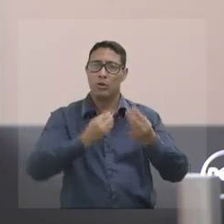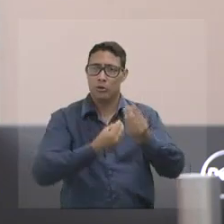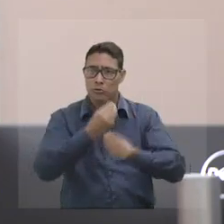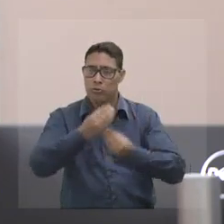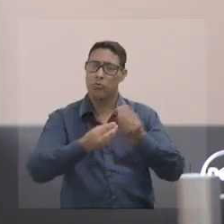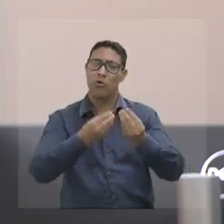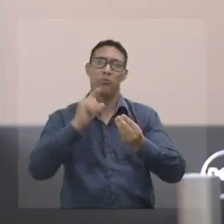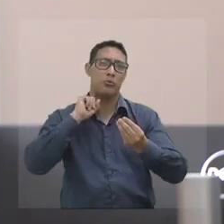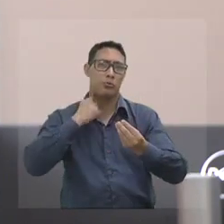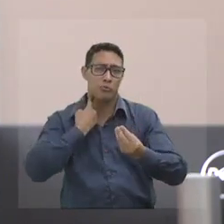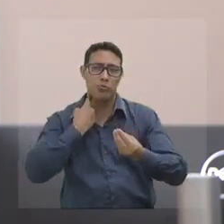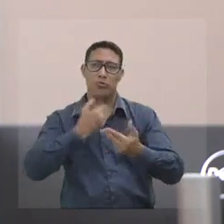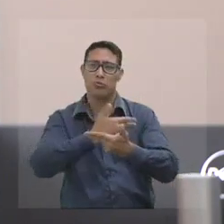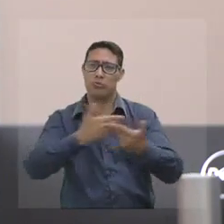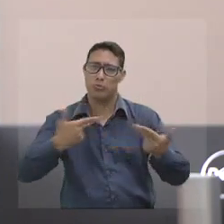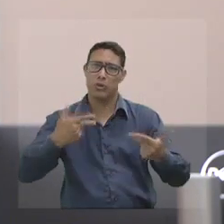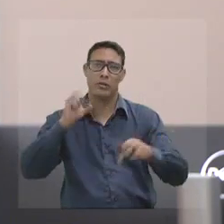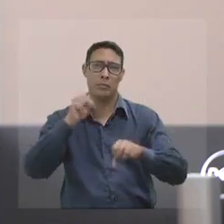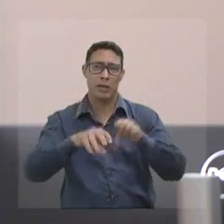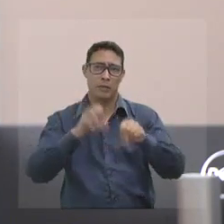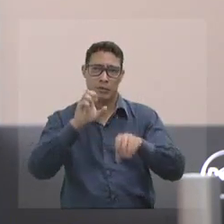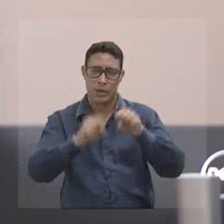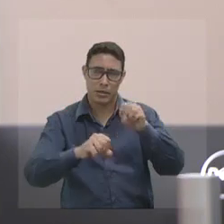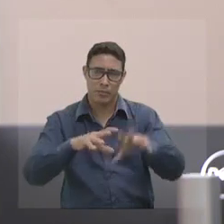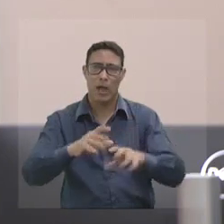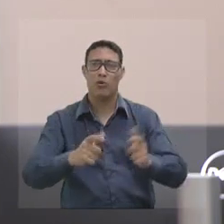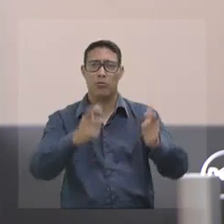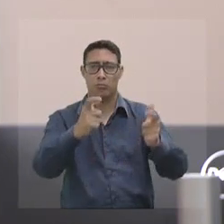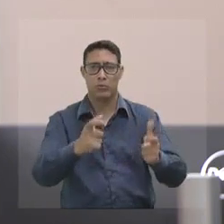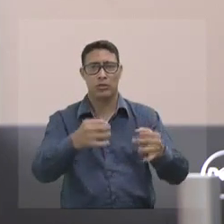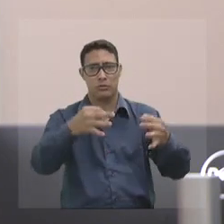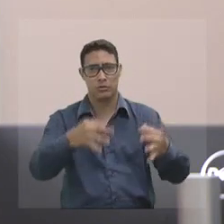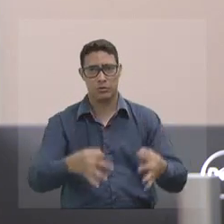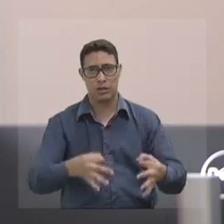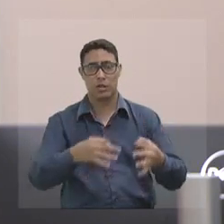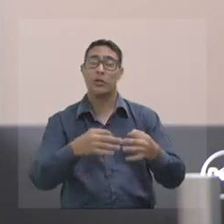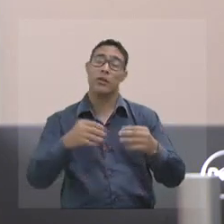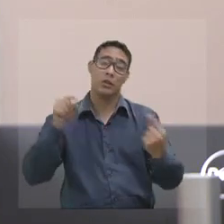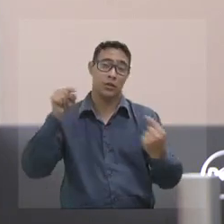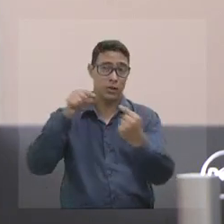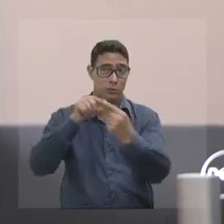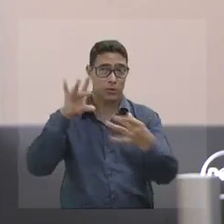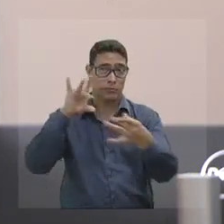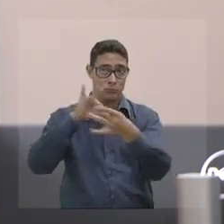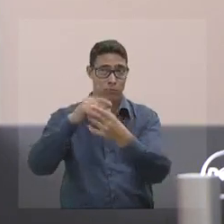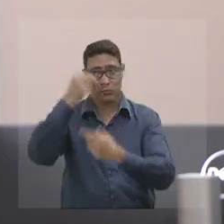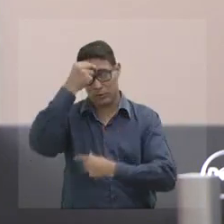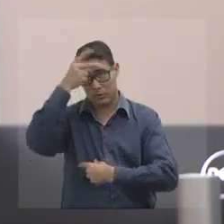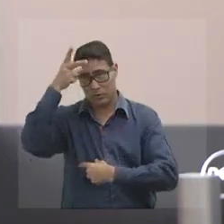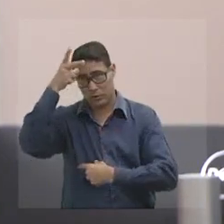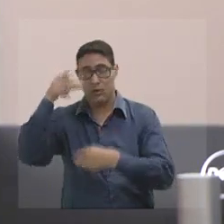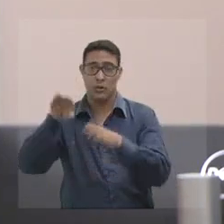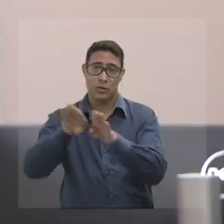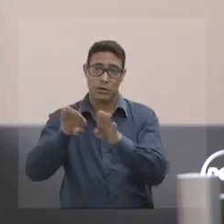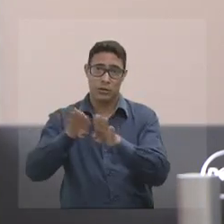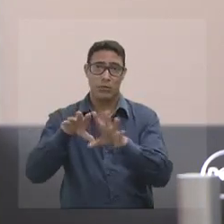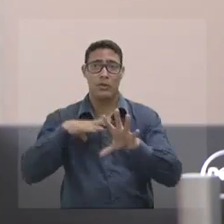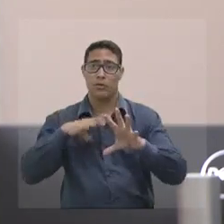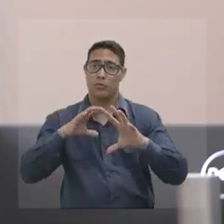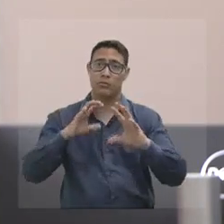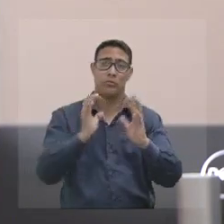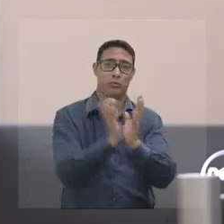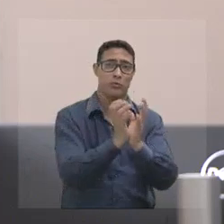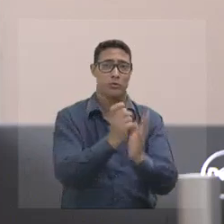adequada de resíduos sólidos e isso especialmente um trabalho com os municípios e com os consórcios públicos Então